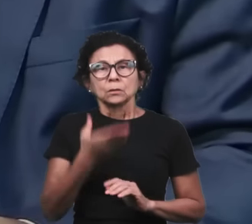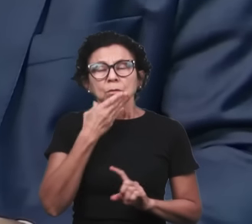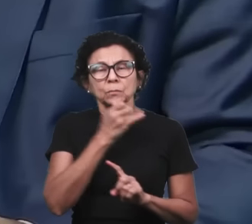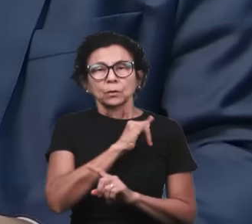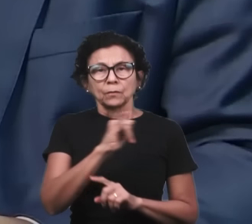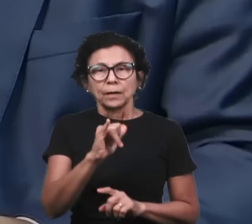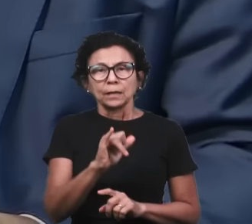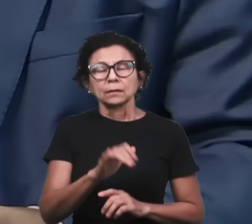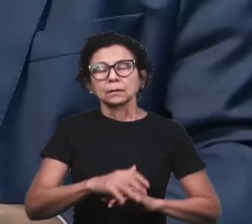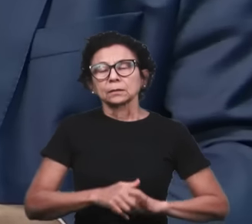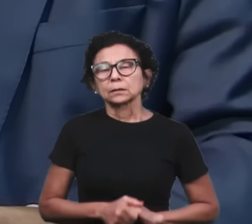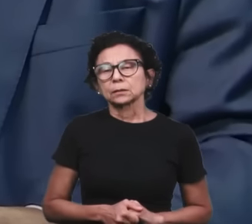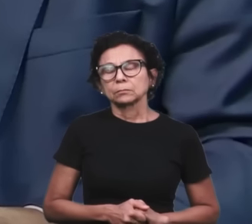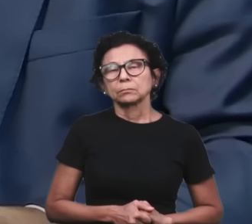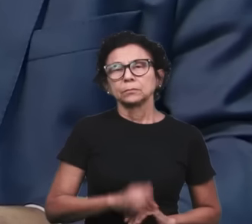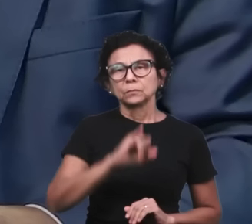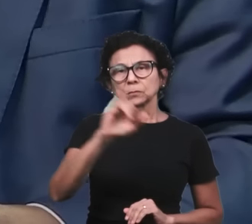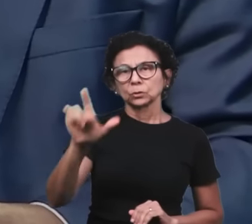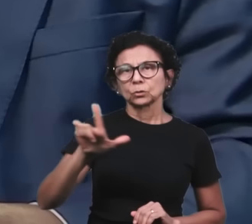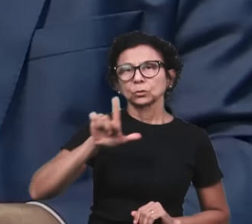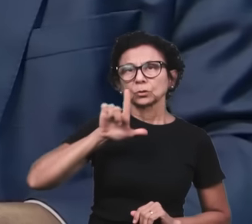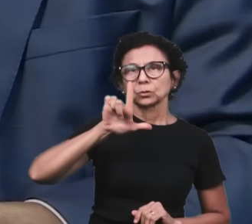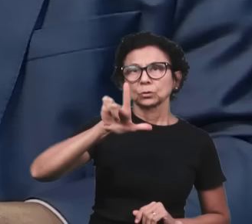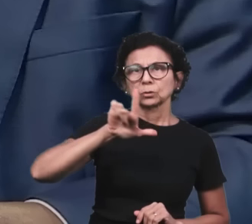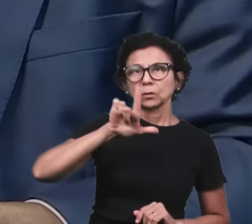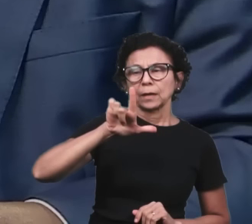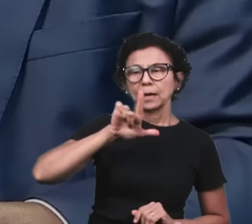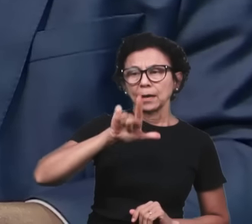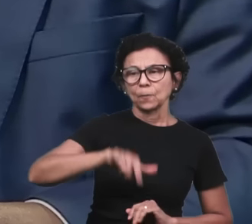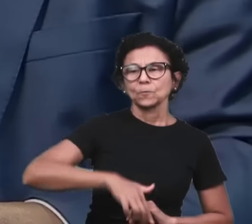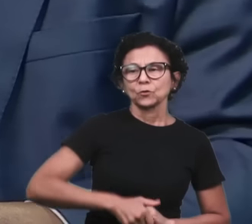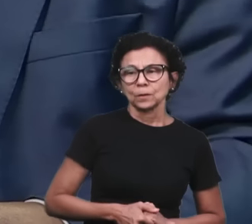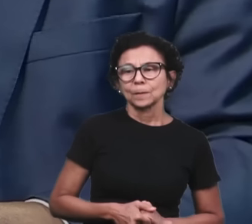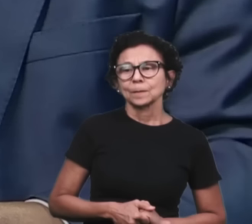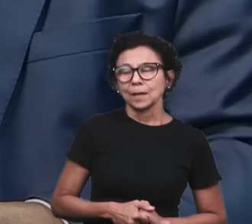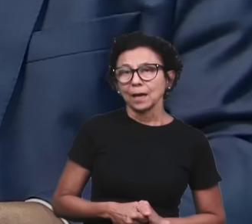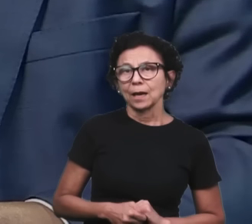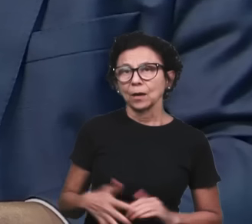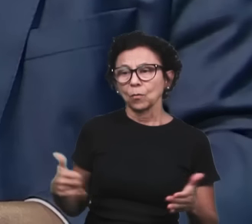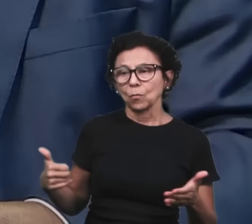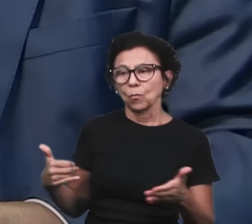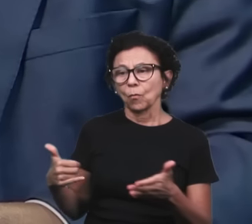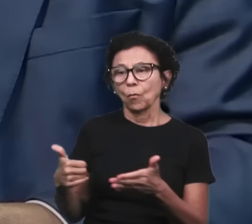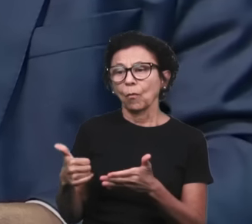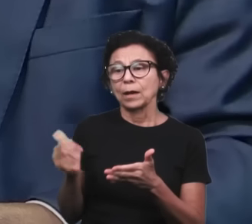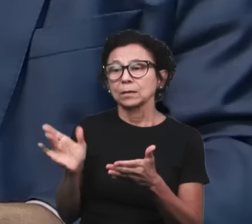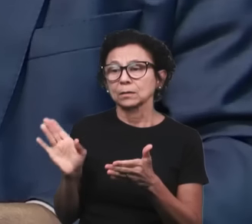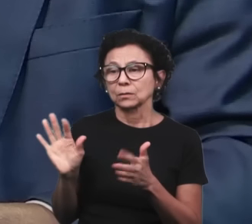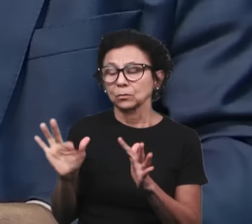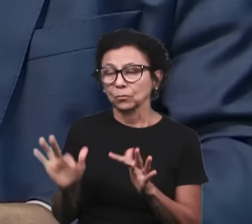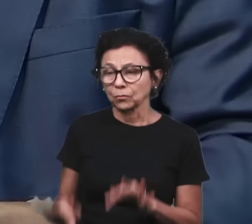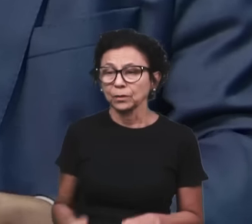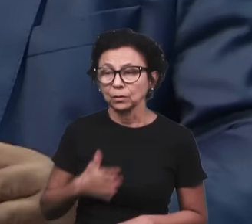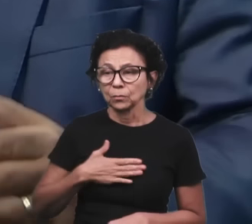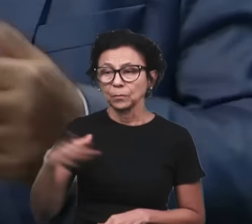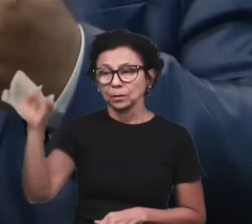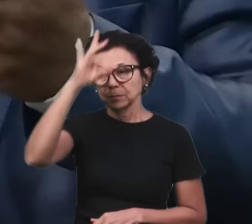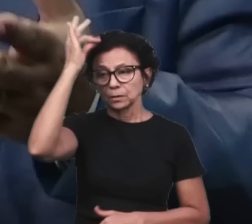né? Então ele fala, e há de ser que nos últimos dias derramarei do meu espírito sobre toda a